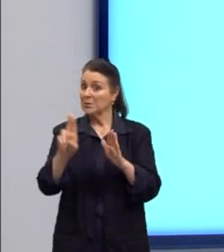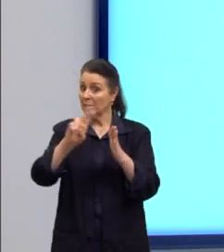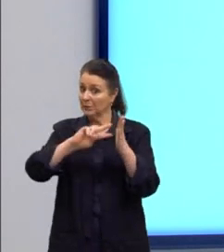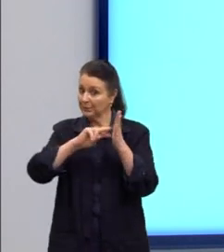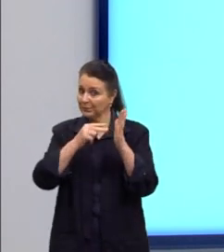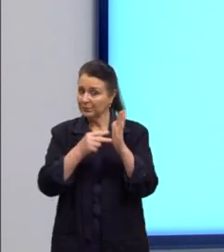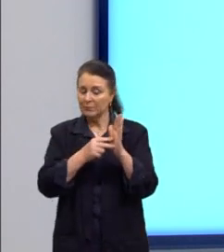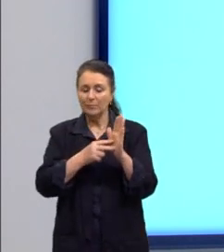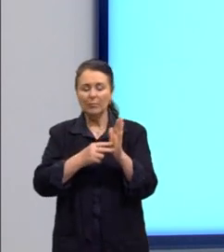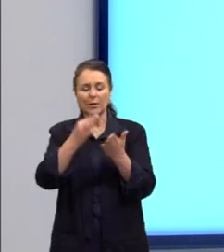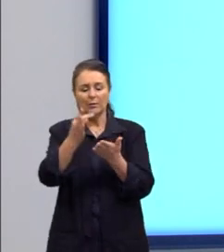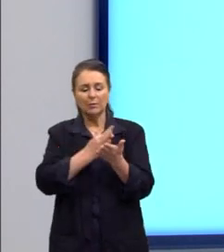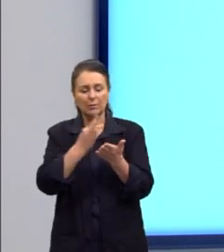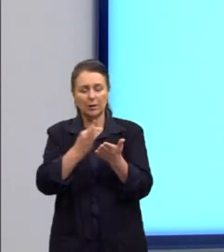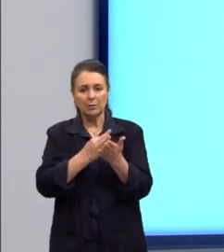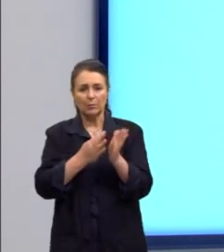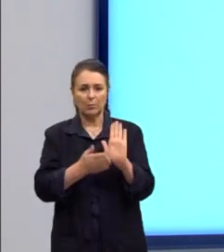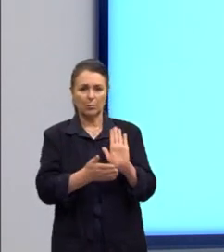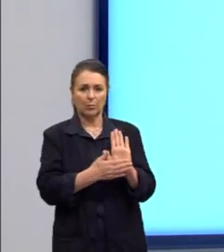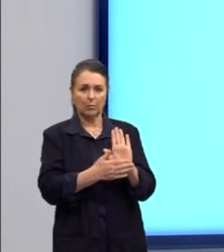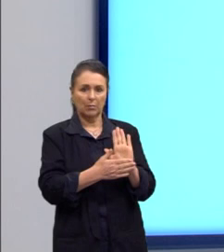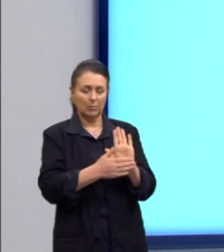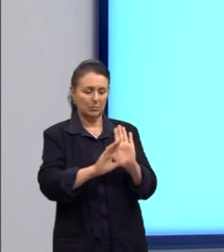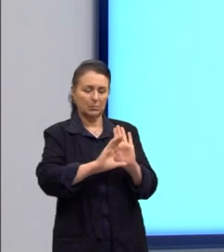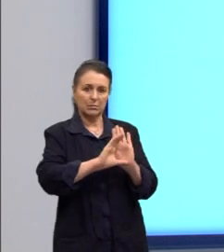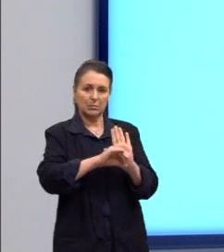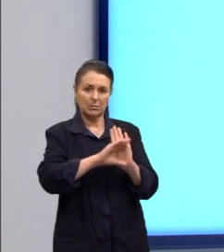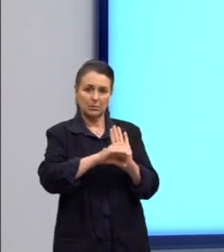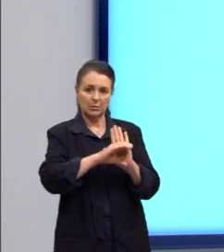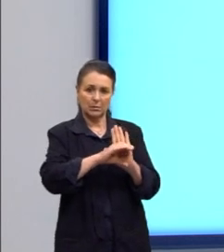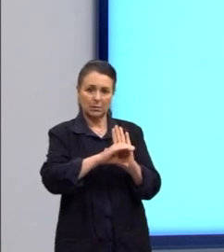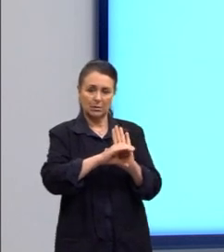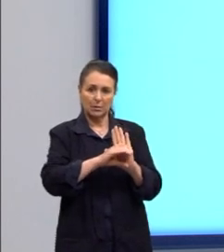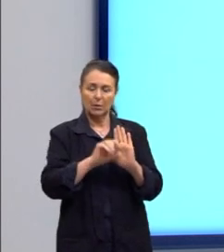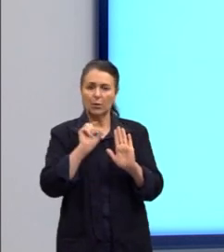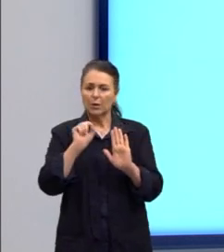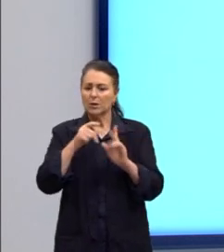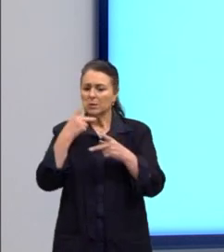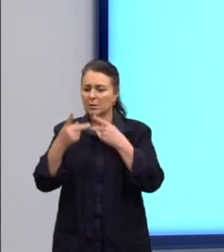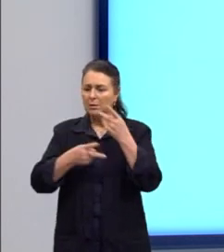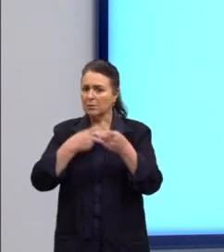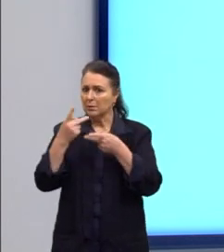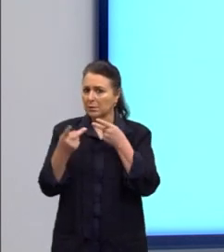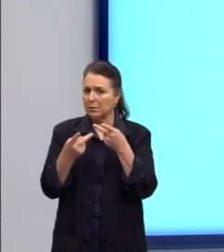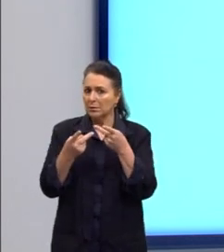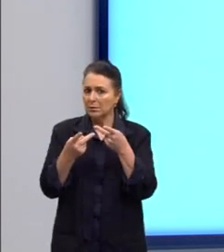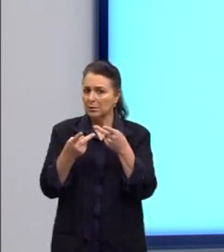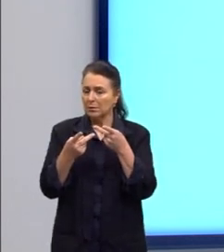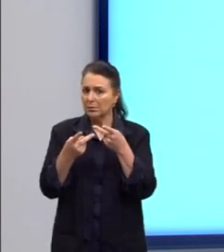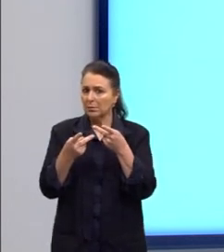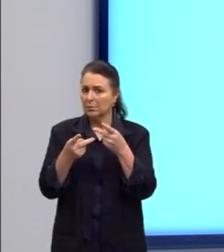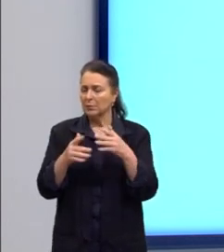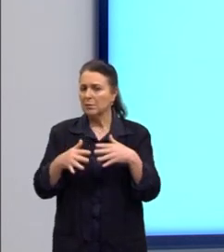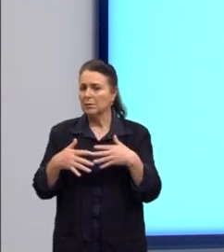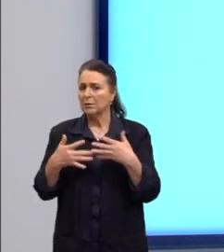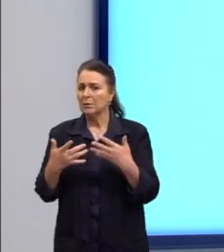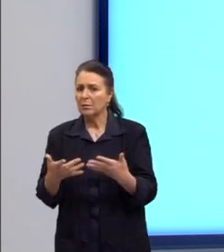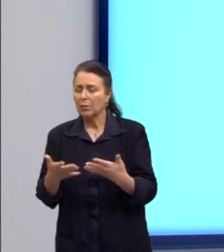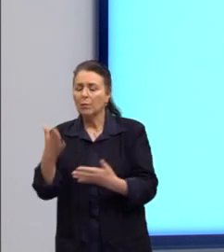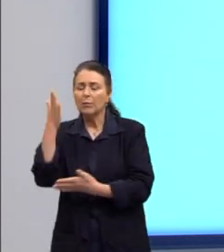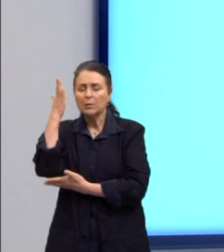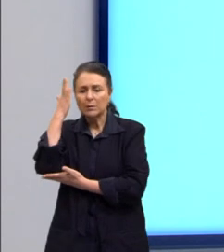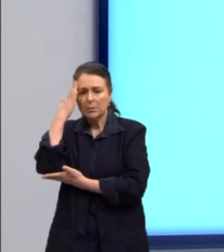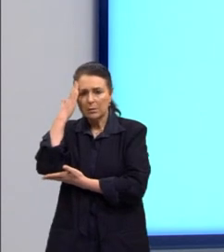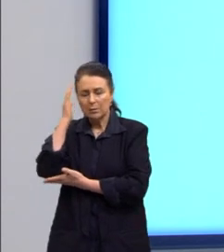propõe conceituar aquela aquilo de que se está falando né então eu vou saber